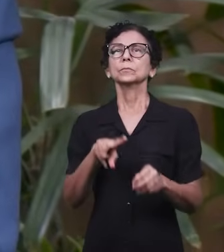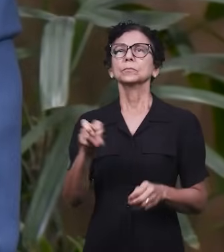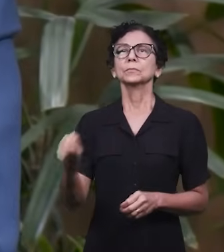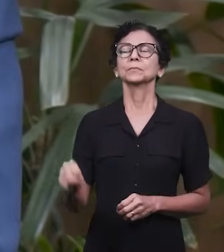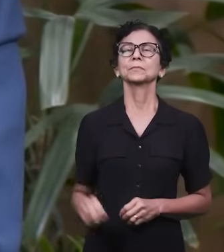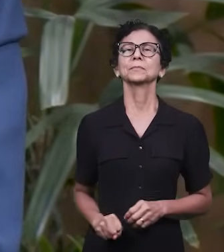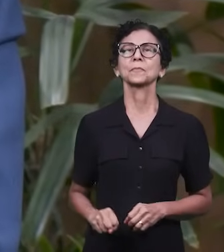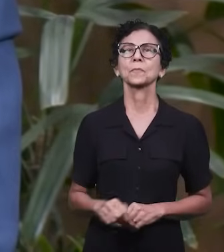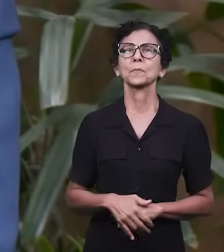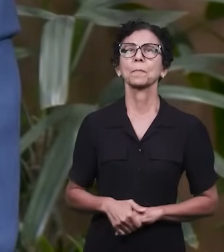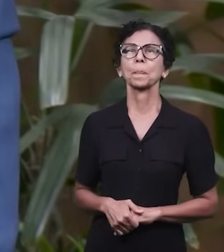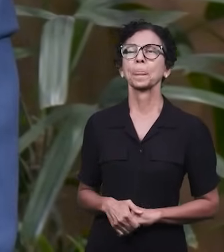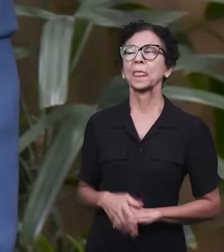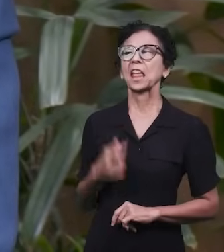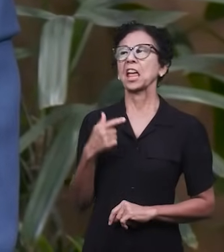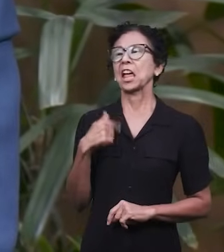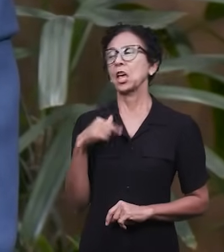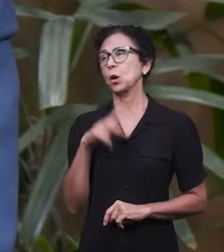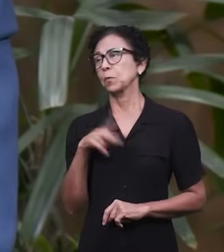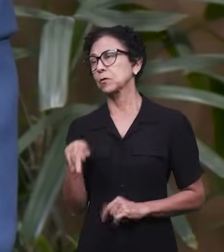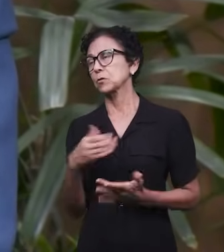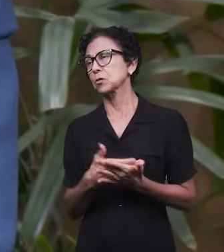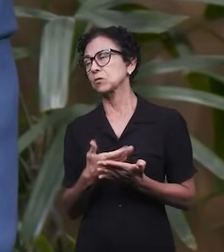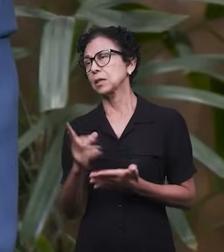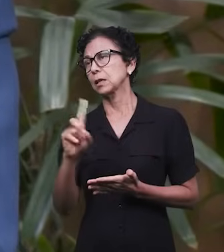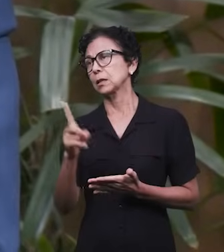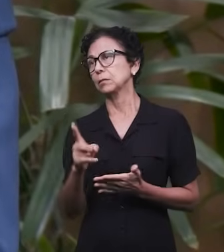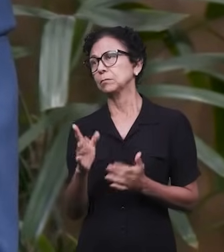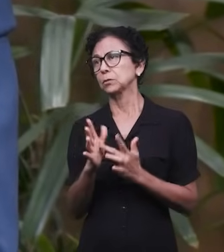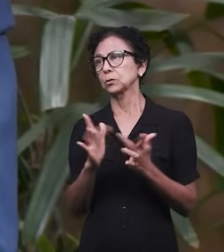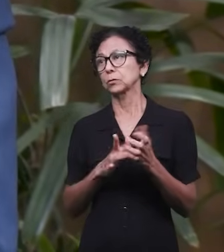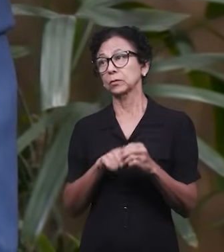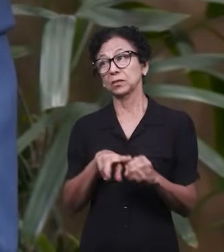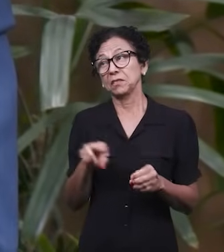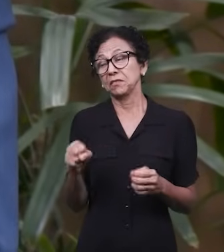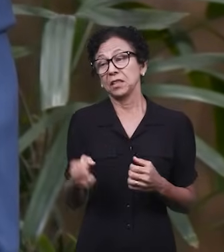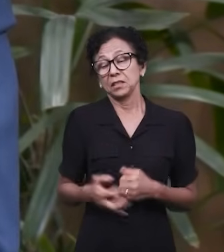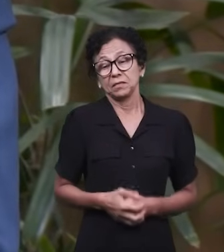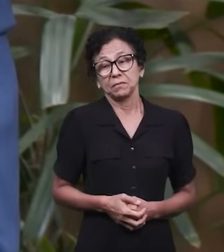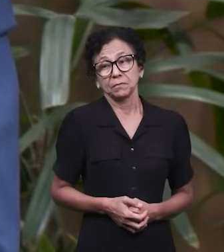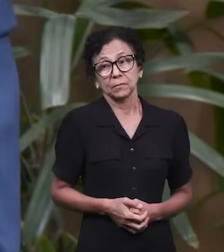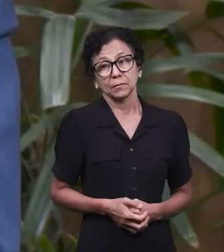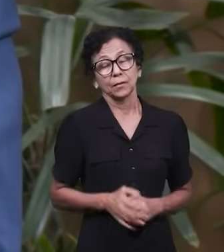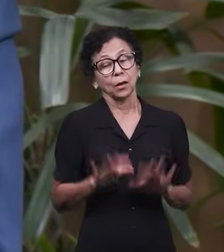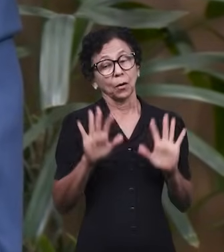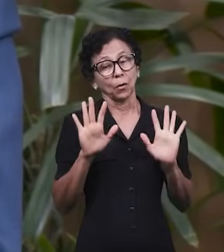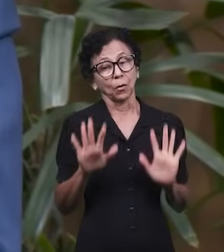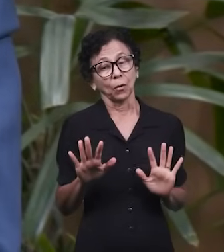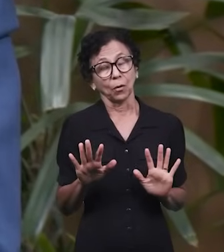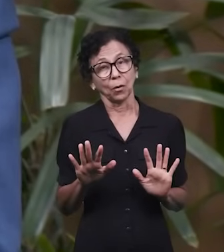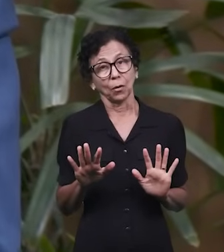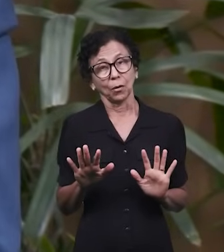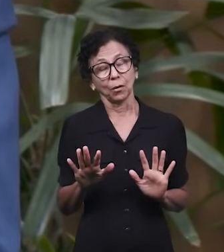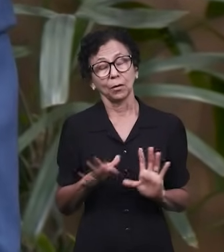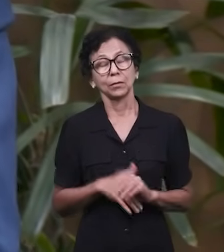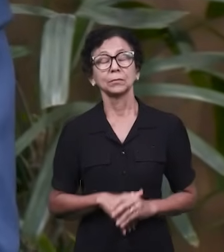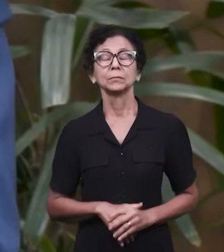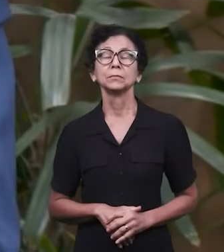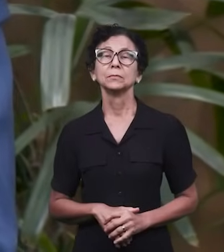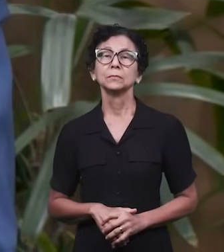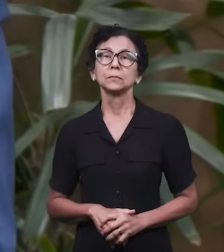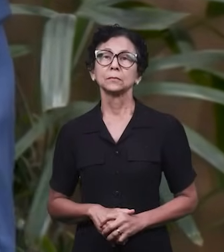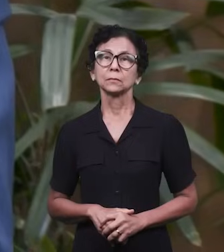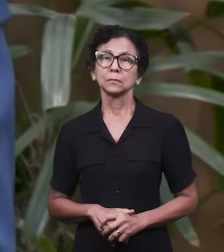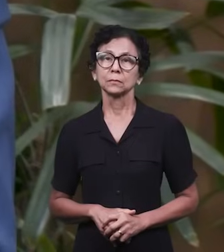vou estudar não, professor, porque Jesus vai voltar. Não é isso que eu estou falando. Muito pelo contrário. Eu estou dizendo que quando nós